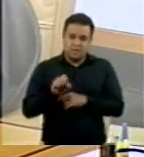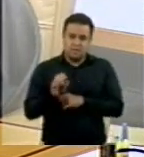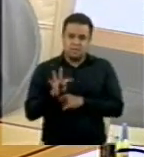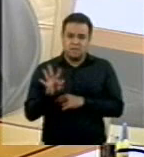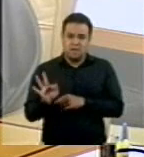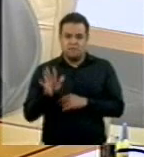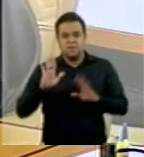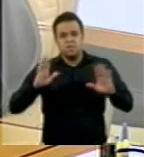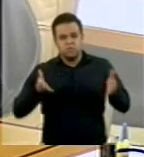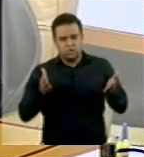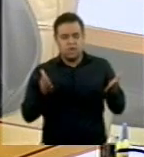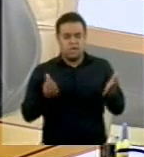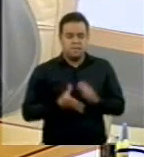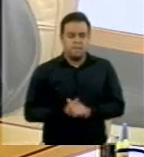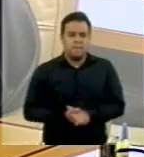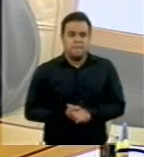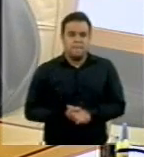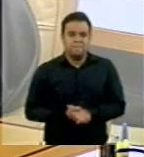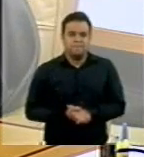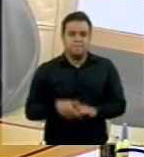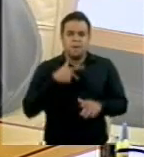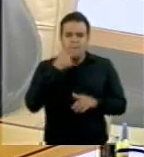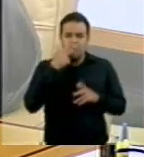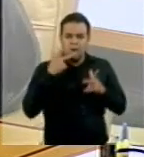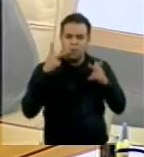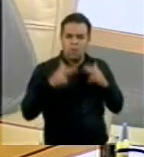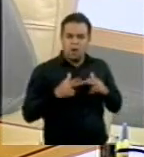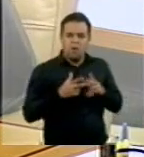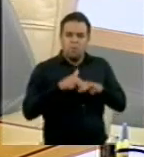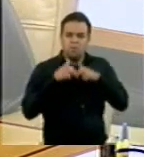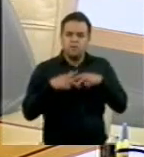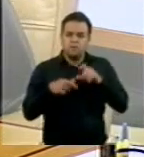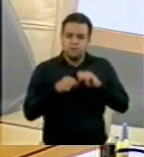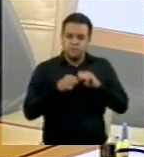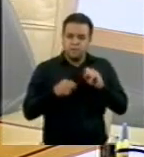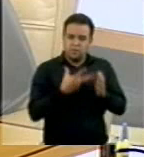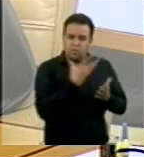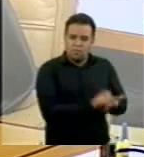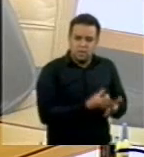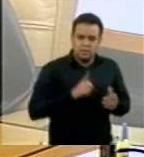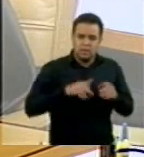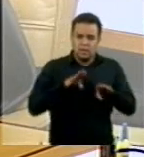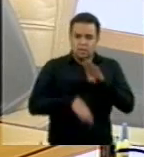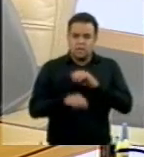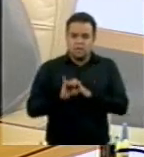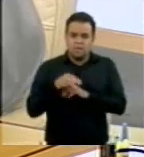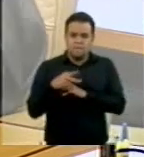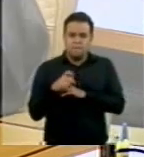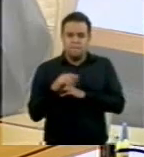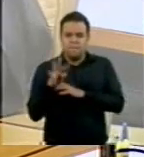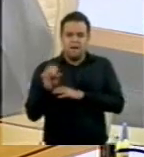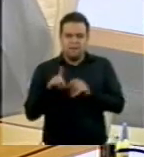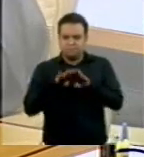matéria já compareceu e foi acolhida esta teoria do impacto desproporcional na ação direta